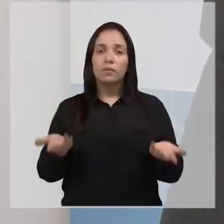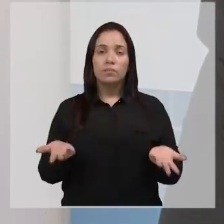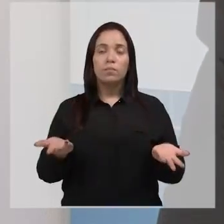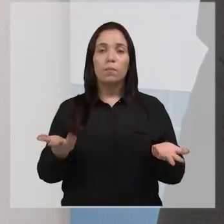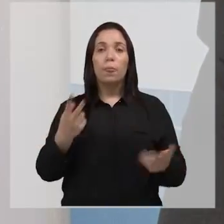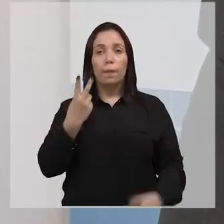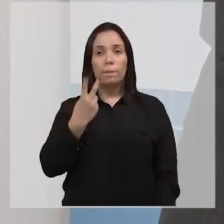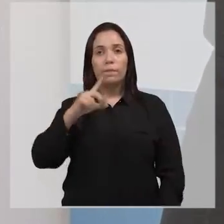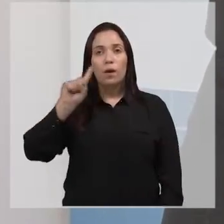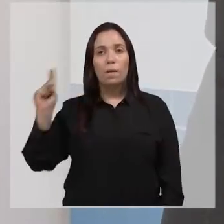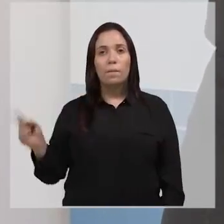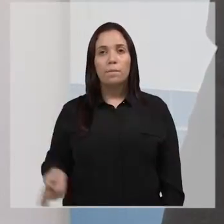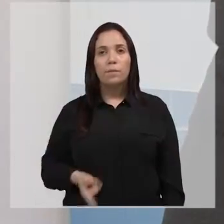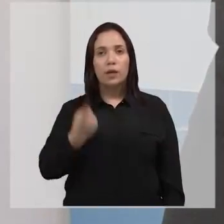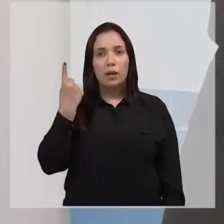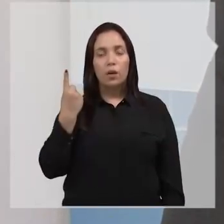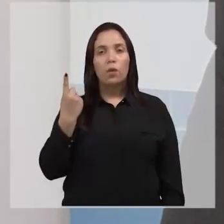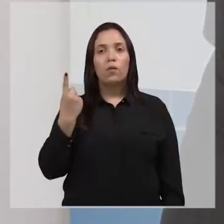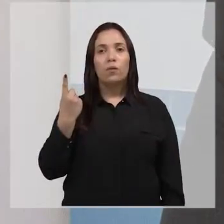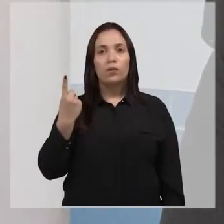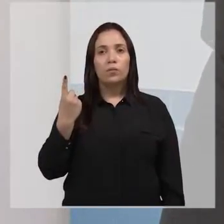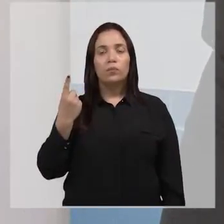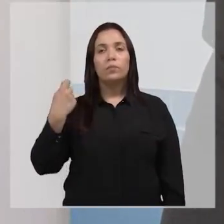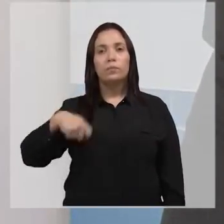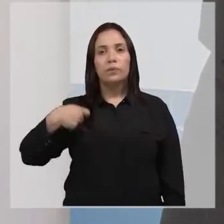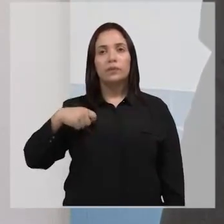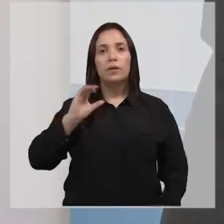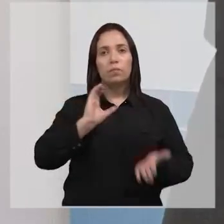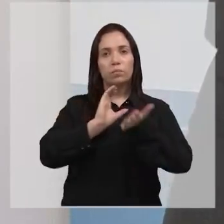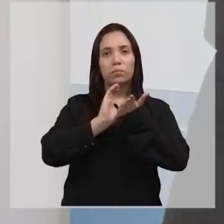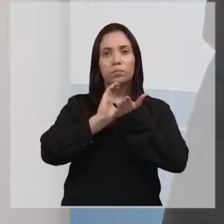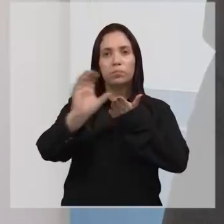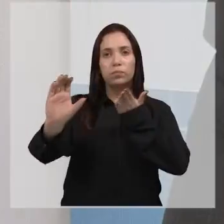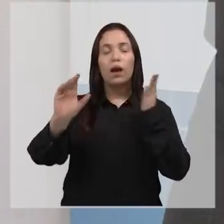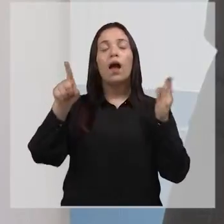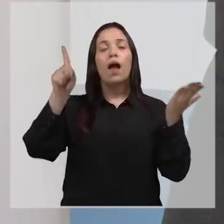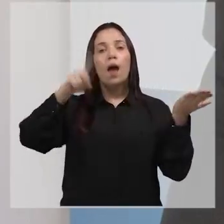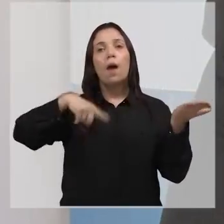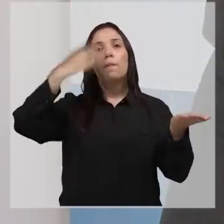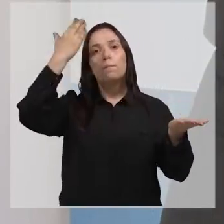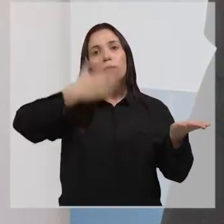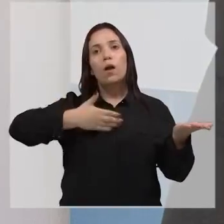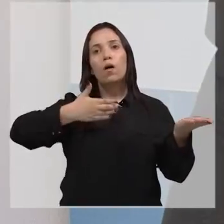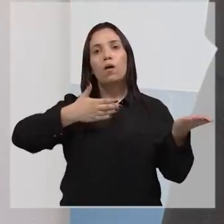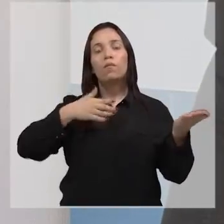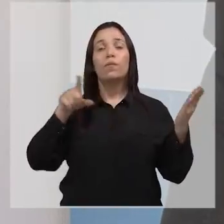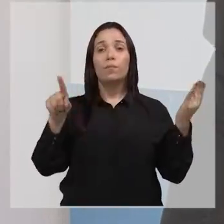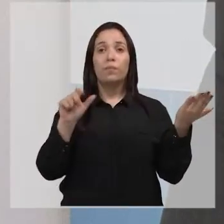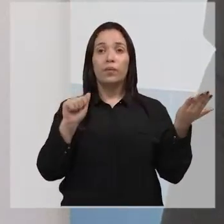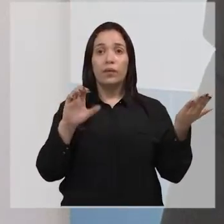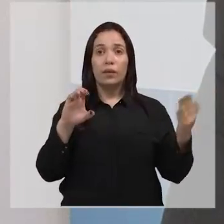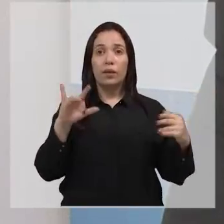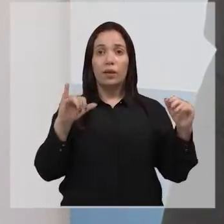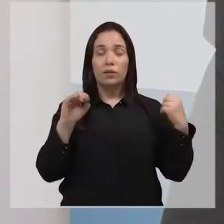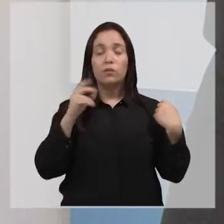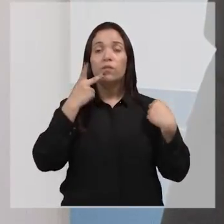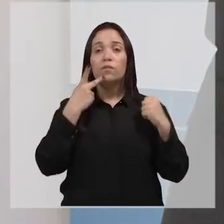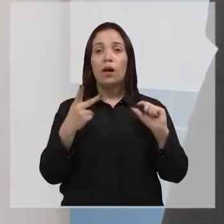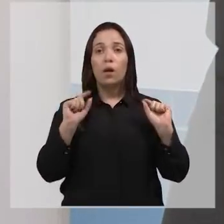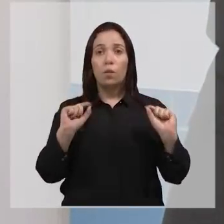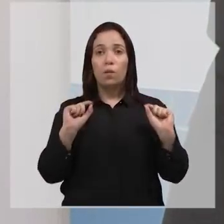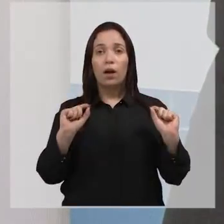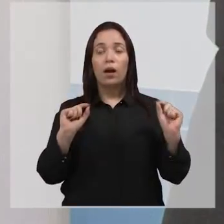2 milhões que eram para ser pagos ao seu Aécio está guardado como prova. O seu Aécio sugeriu até